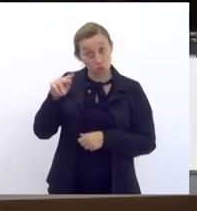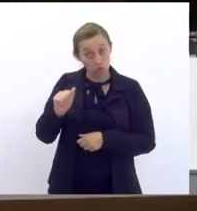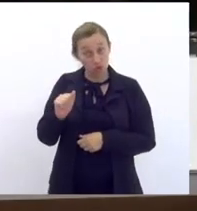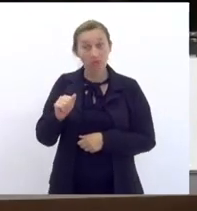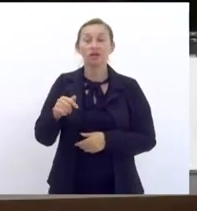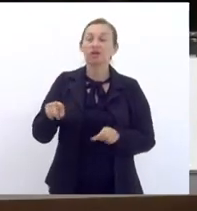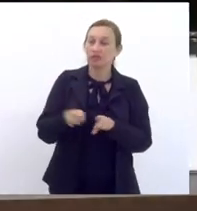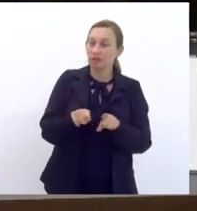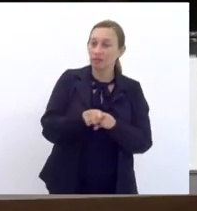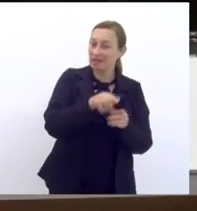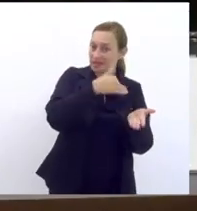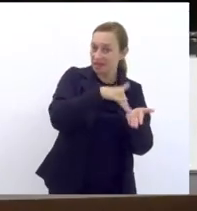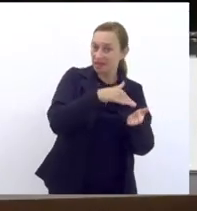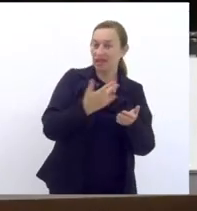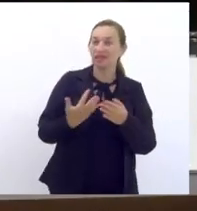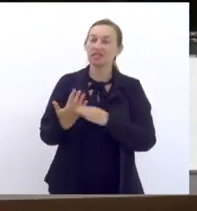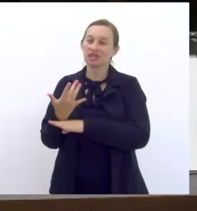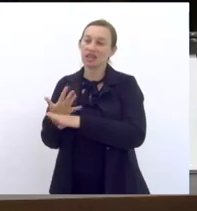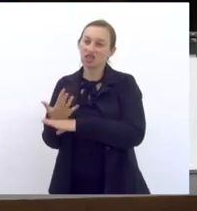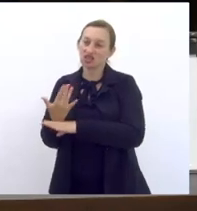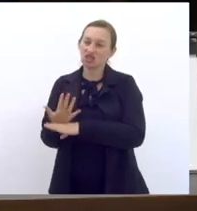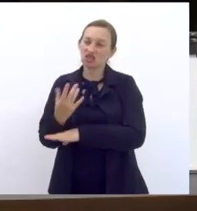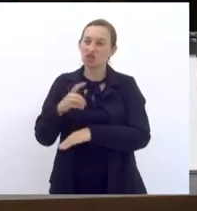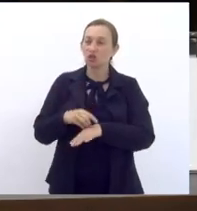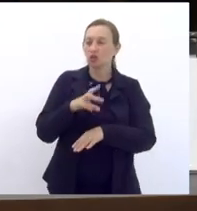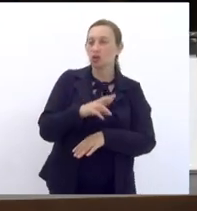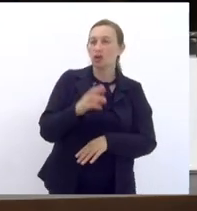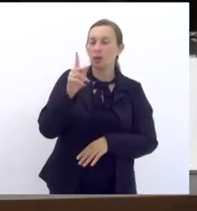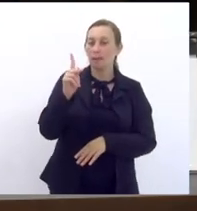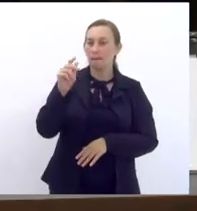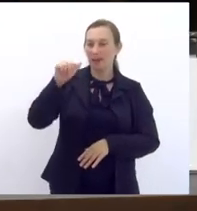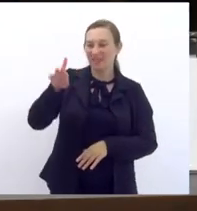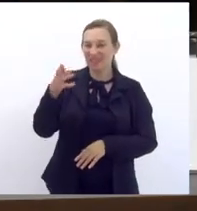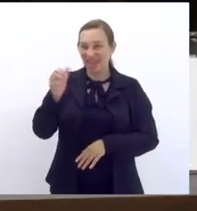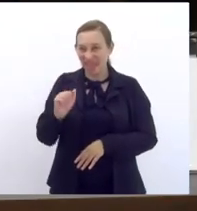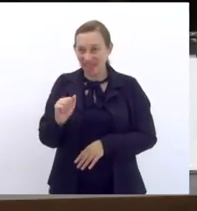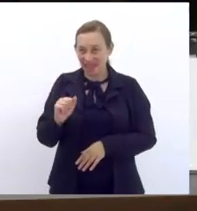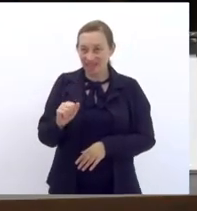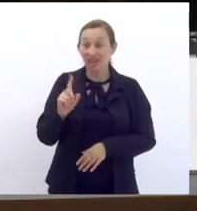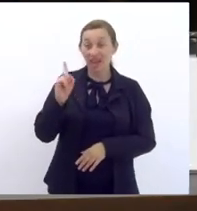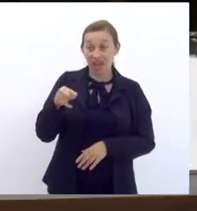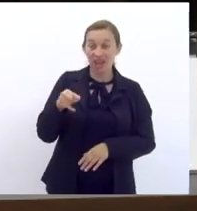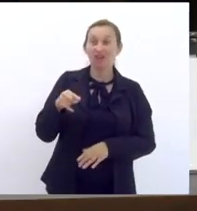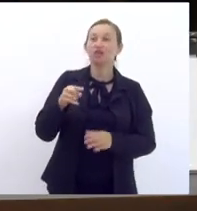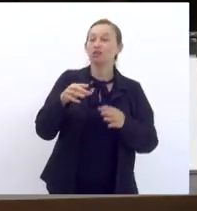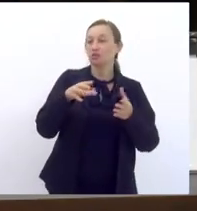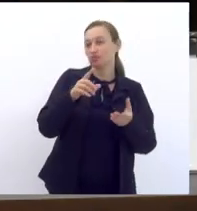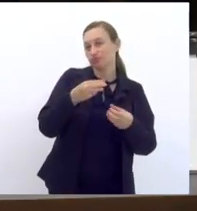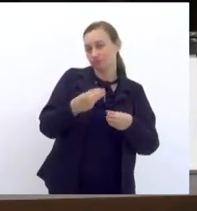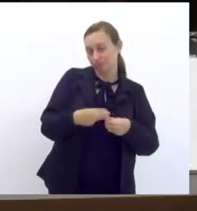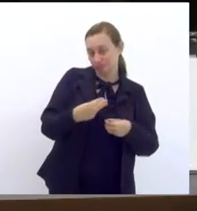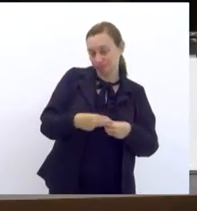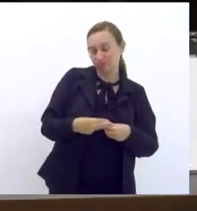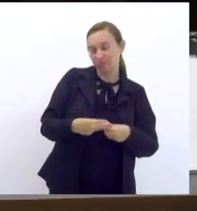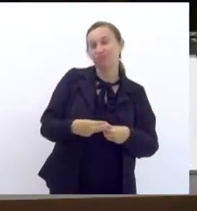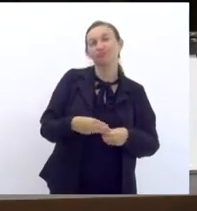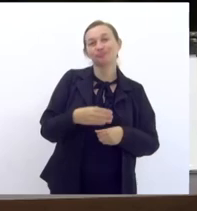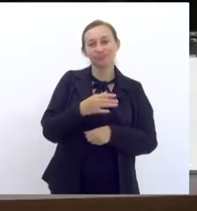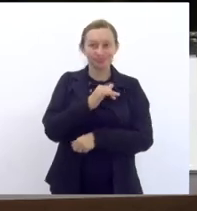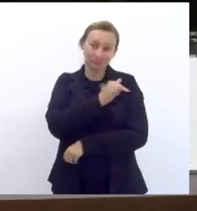da secretaria de Caxias aqui o doutor pradera mas a sua pressediada no município do Rio de Janeiro e no estado do Rio de Janeiro